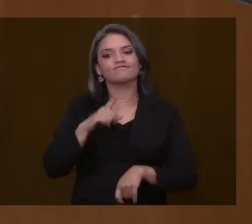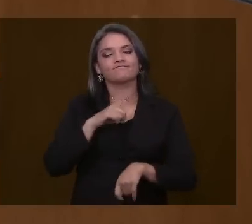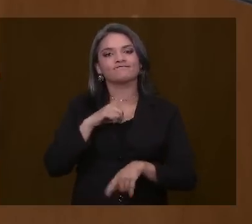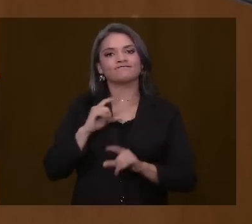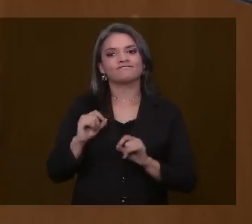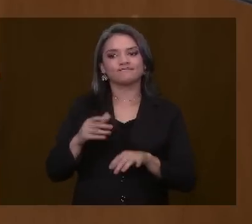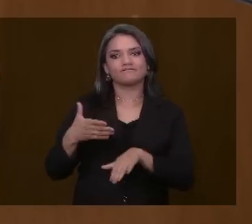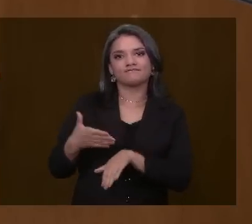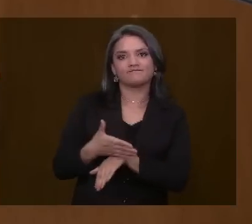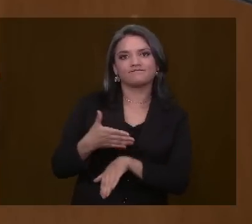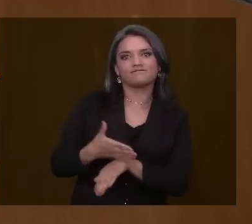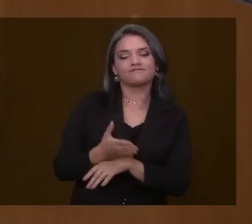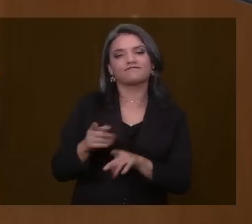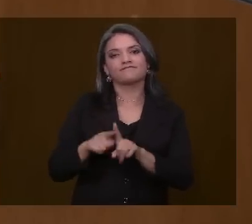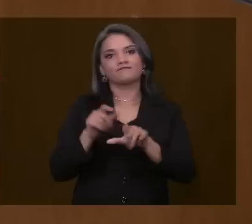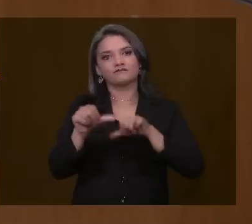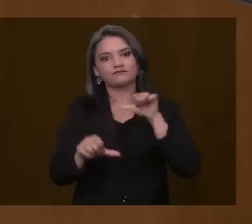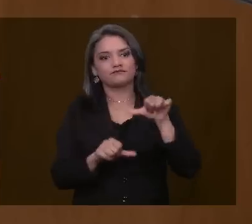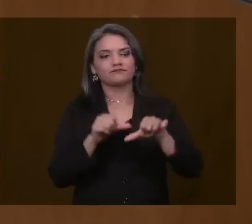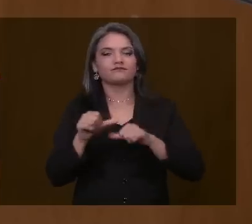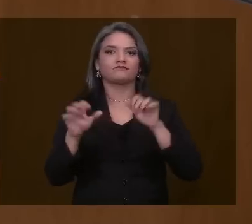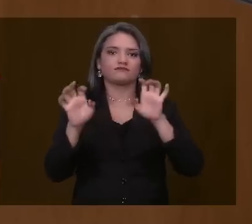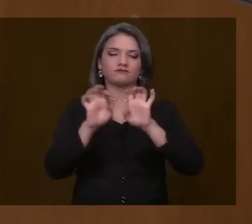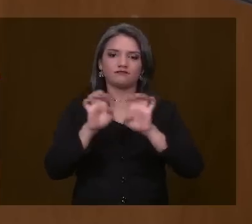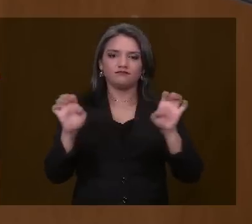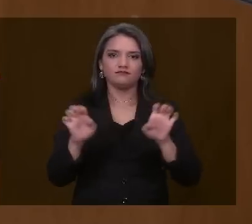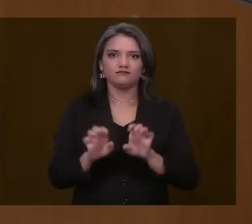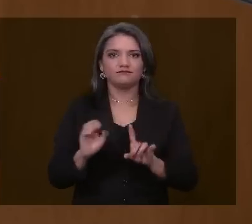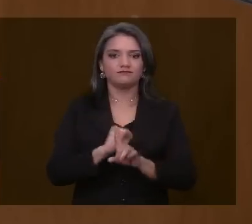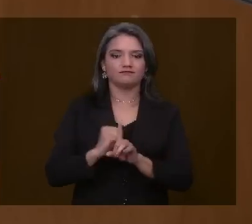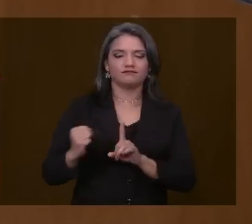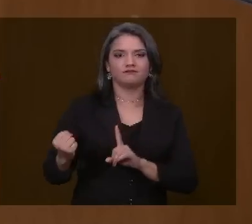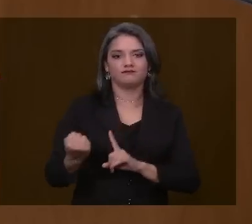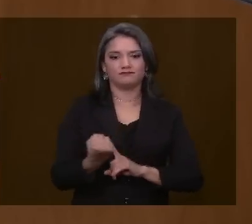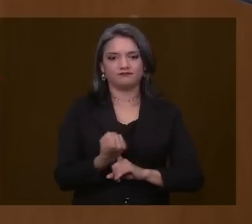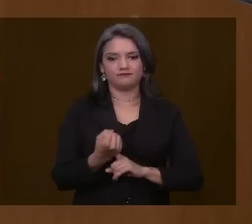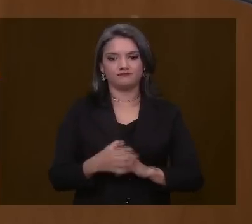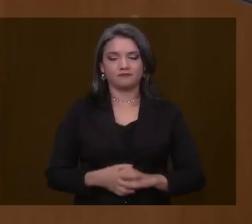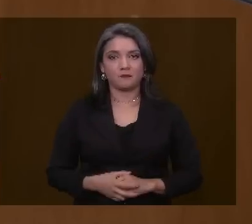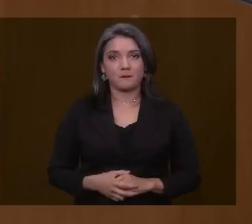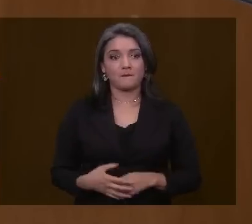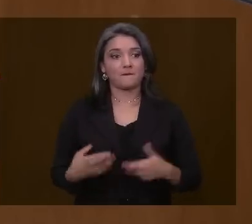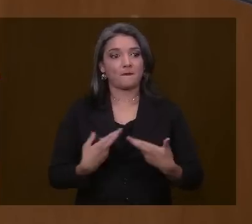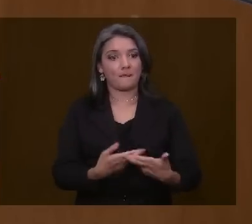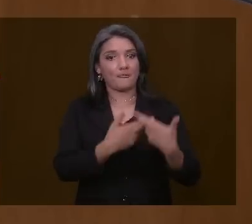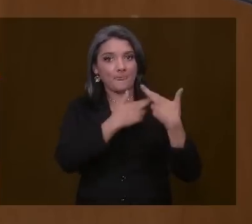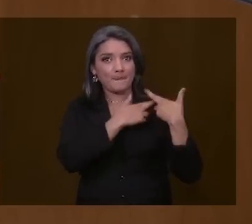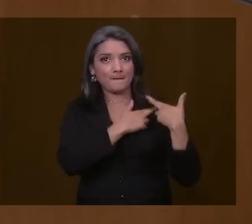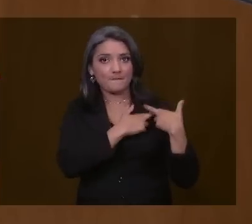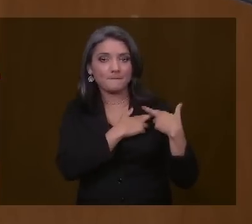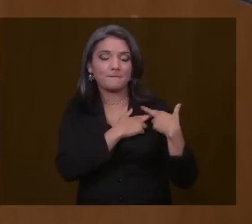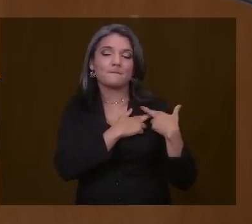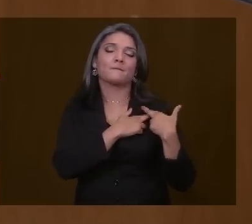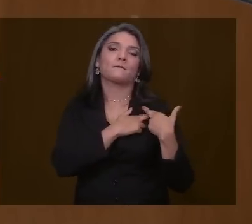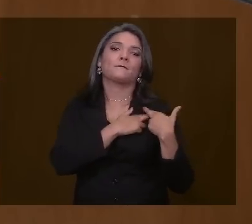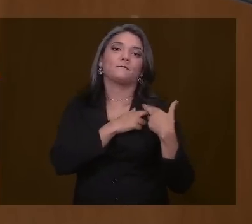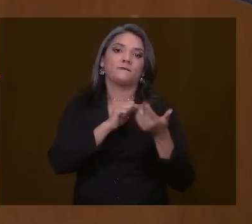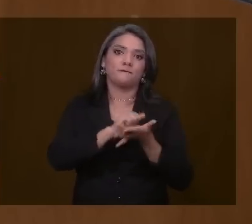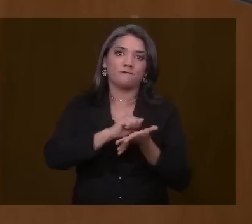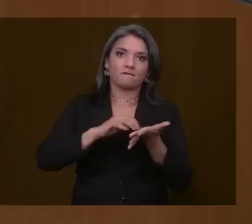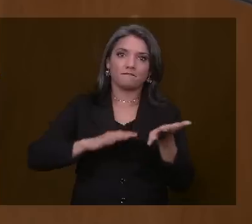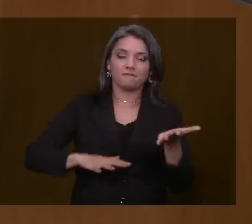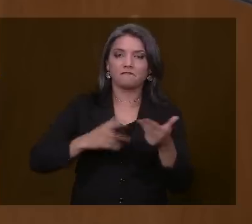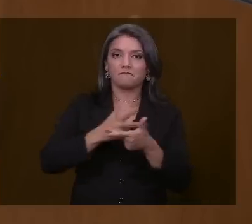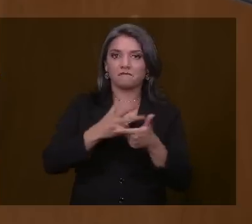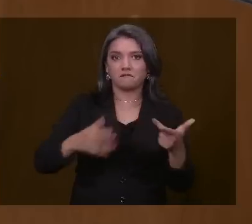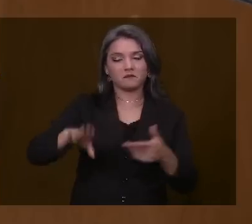e modificação da estrutura social. Responsável por trabalhos acadêmicos que se tornaram o